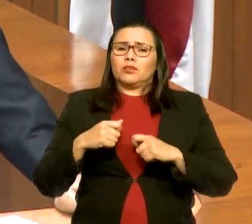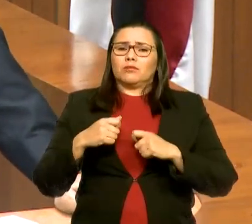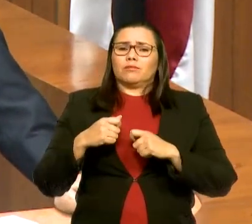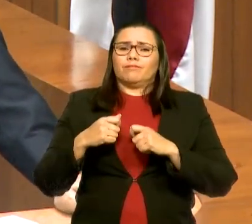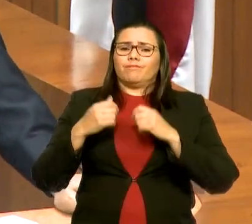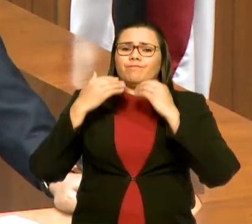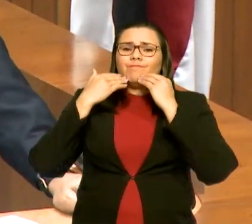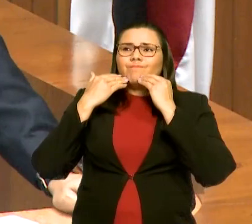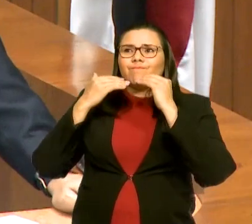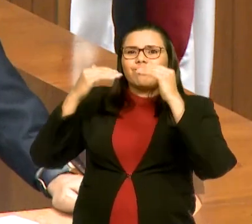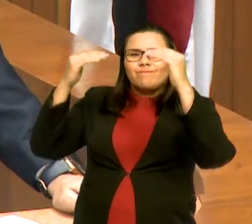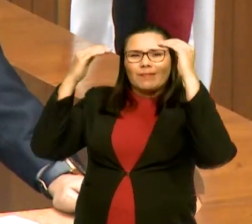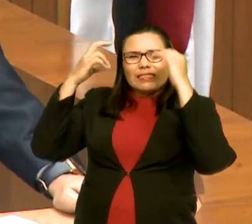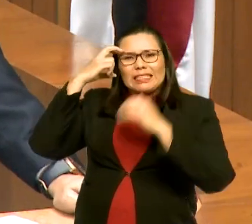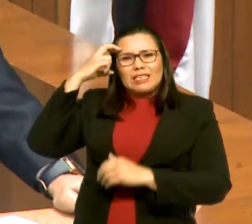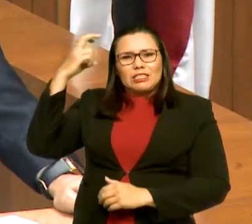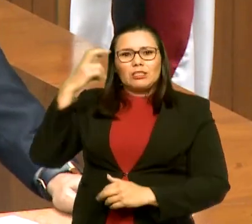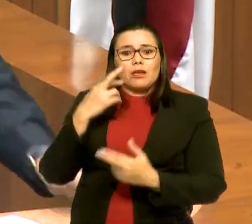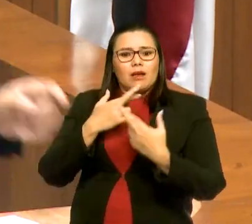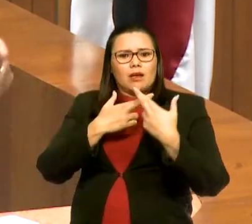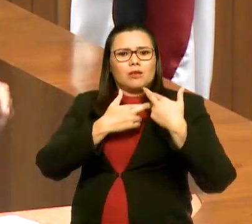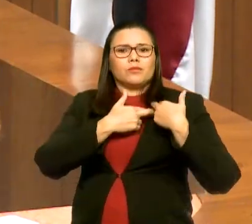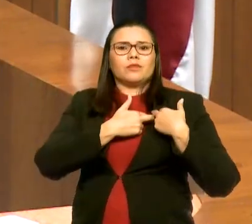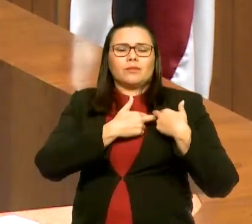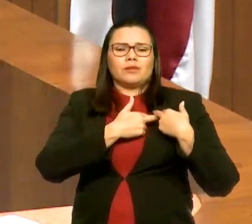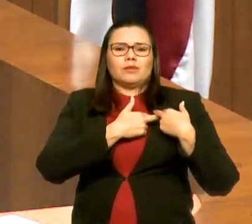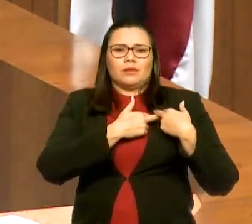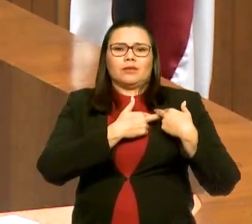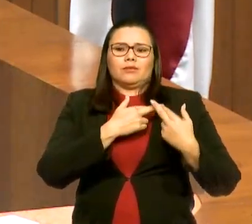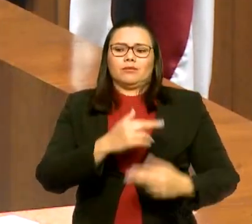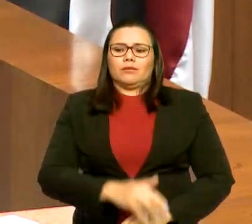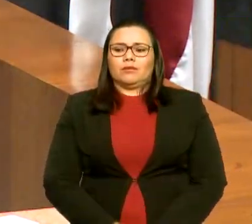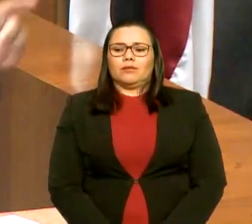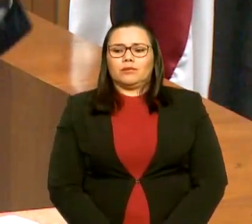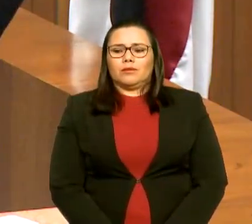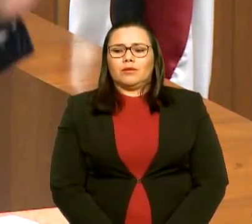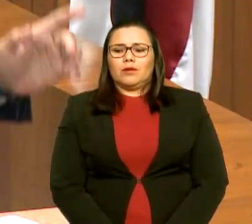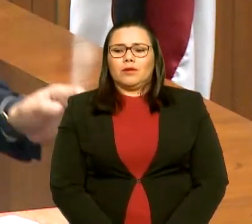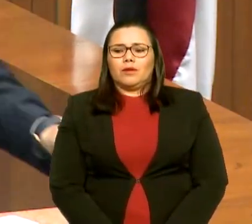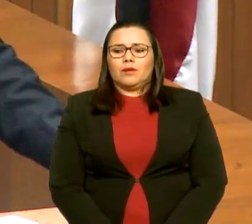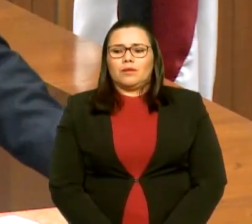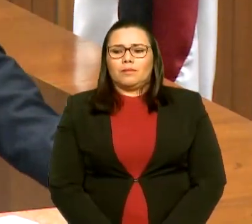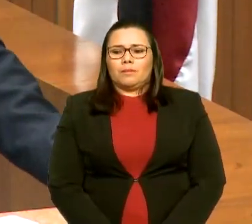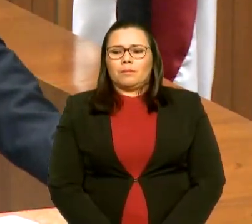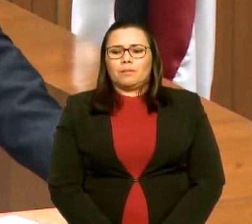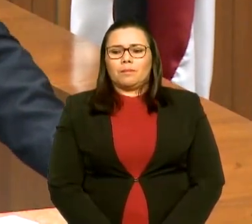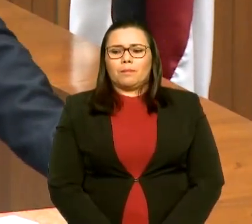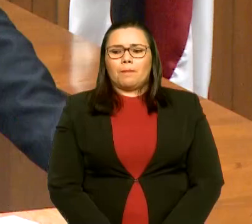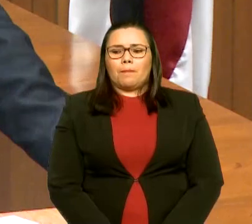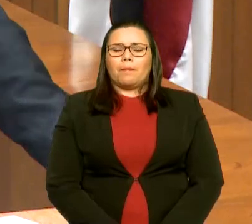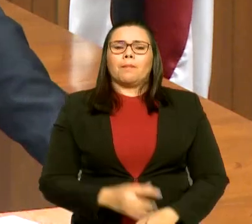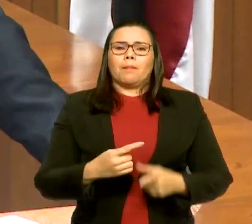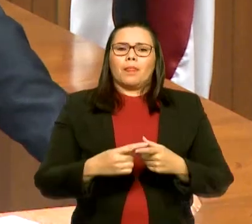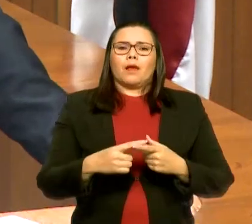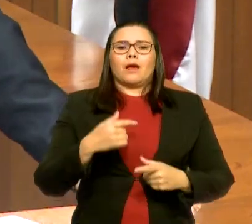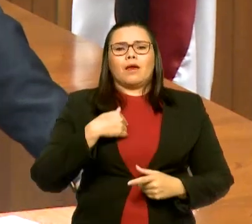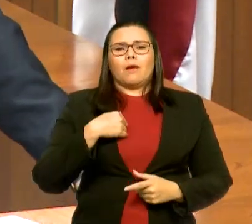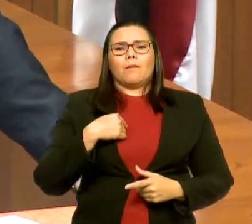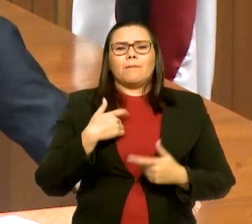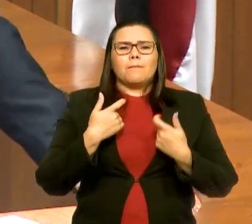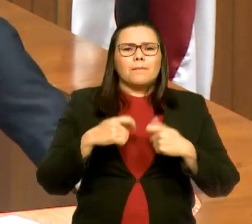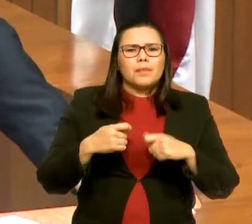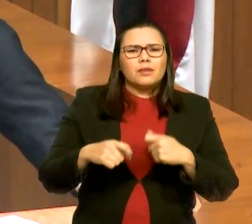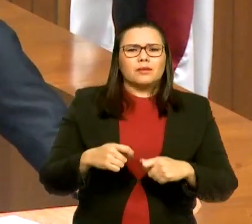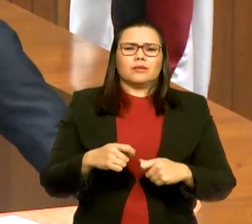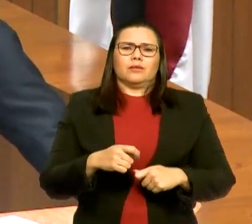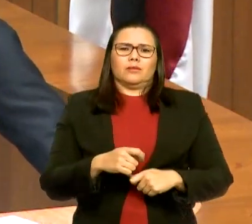do que isso, muita responsabilidade, exatamente para sair de um caminho que eu via como